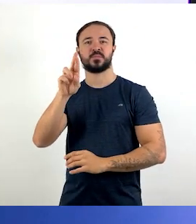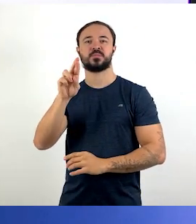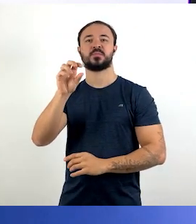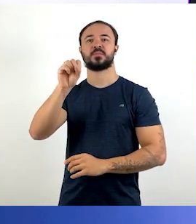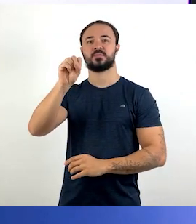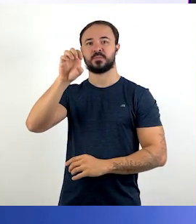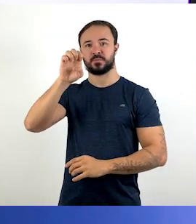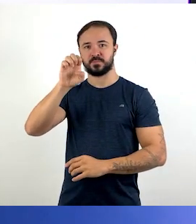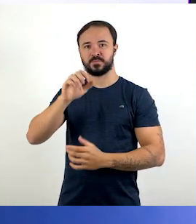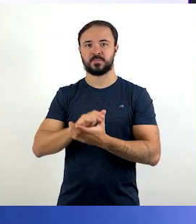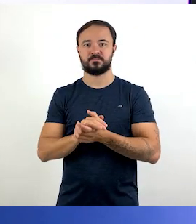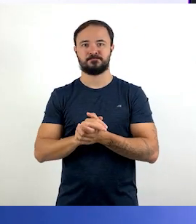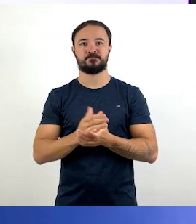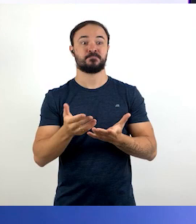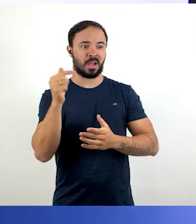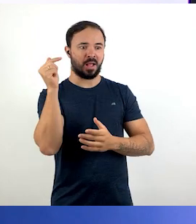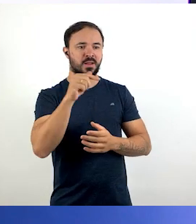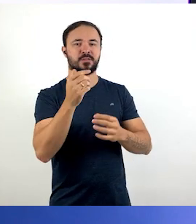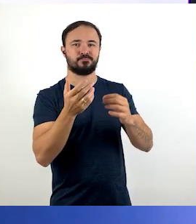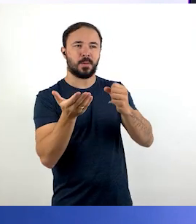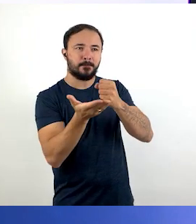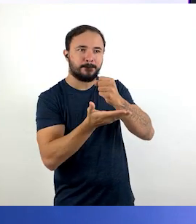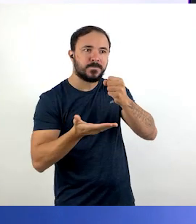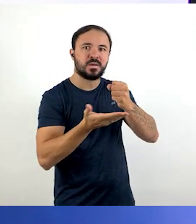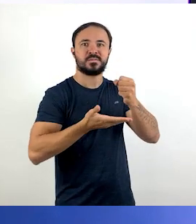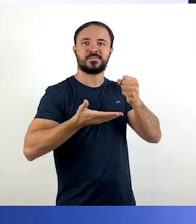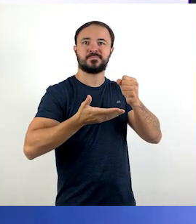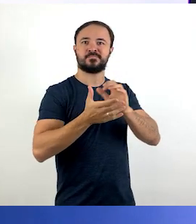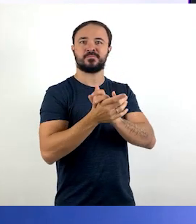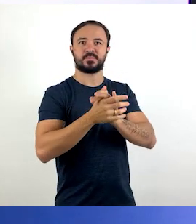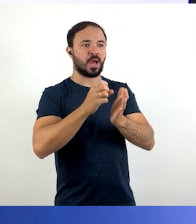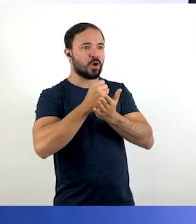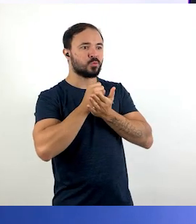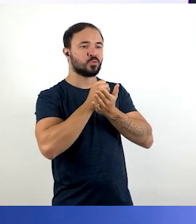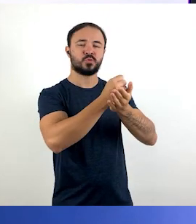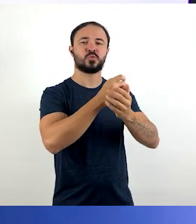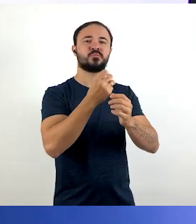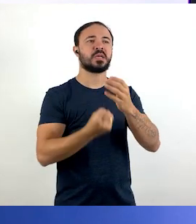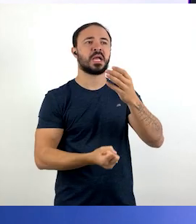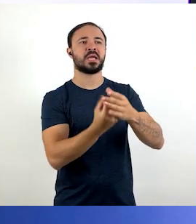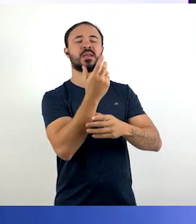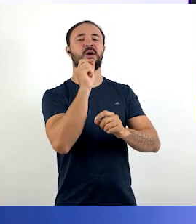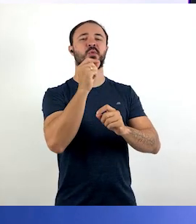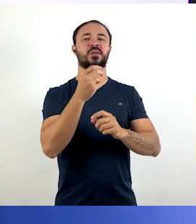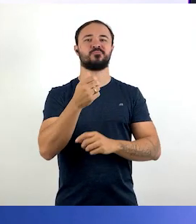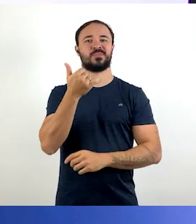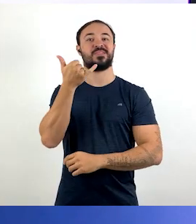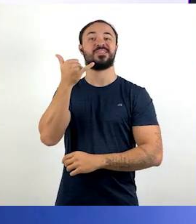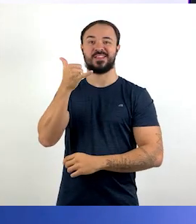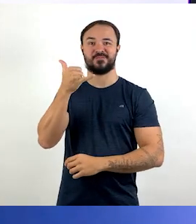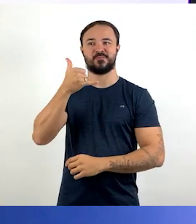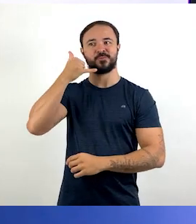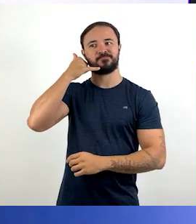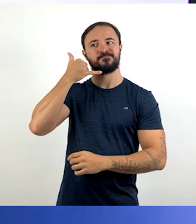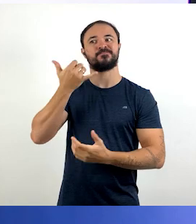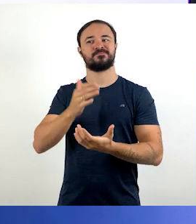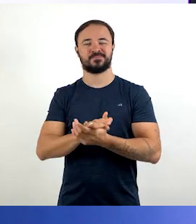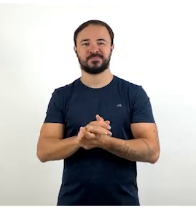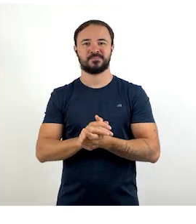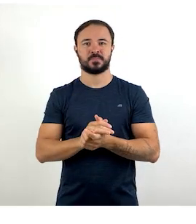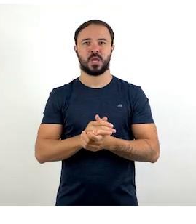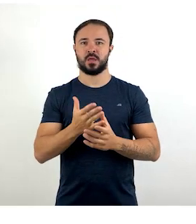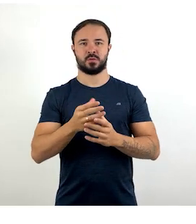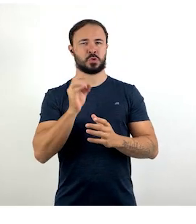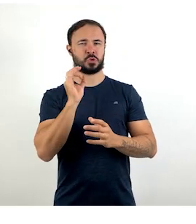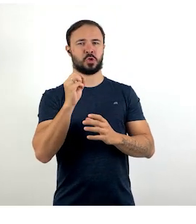Ele serviu de base para a próxima grande revolução na comunicação, que foi o telefone. Ao invés de enviar códigos e